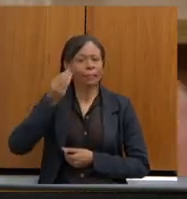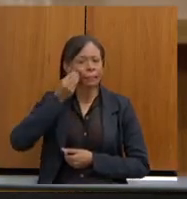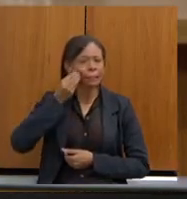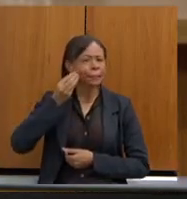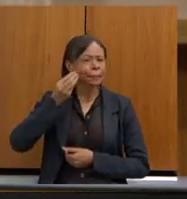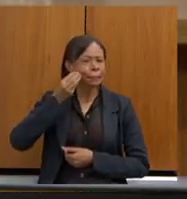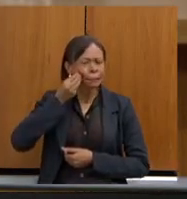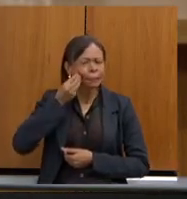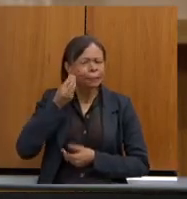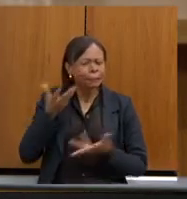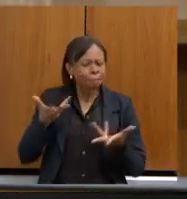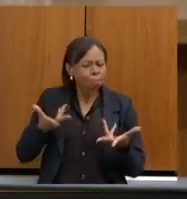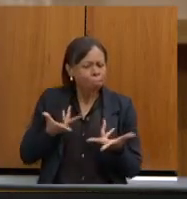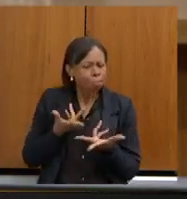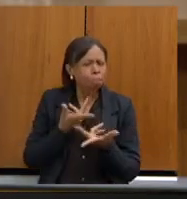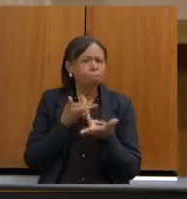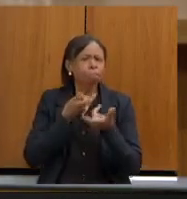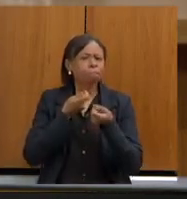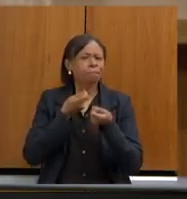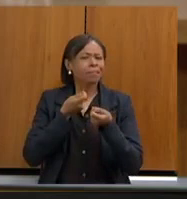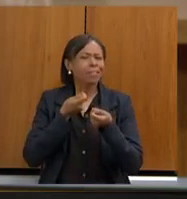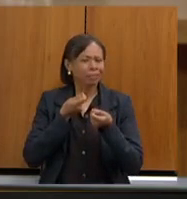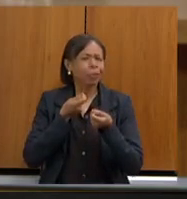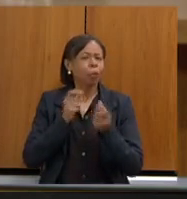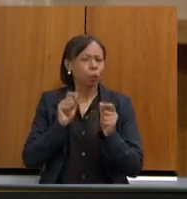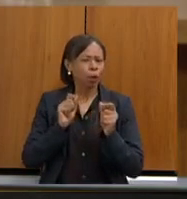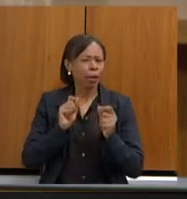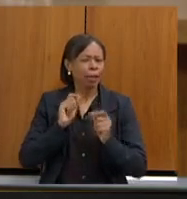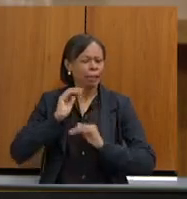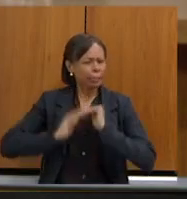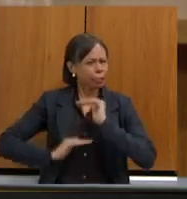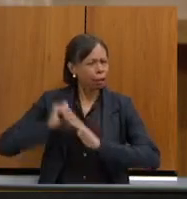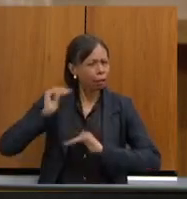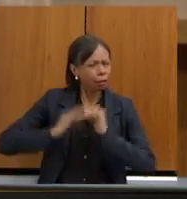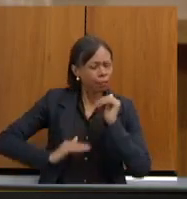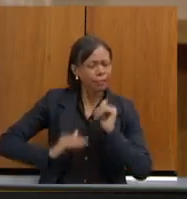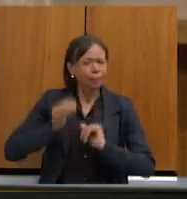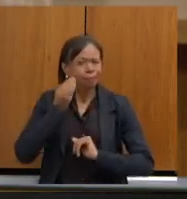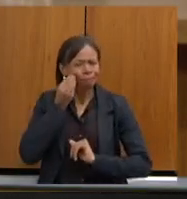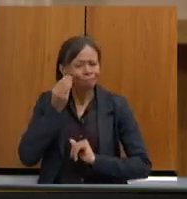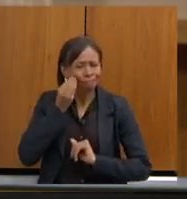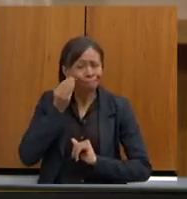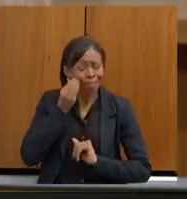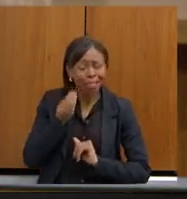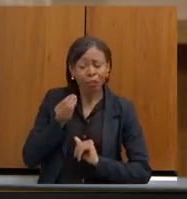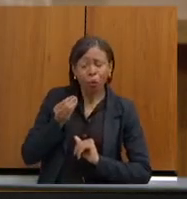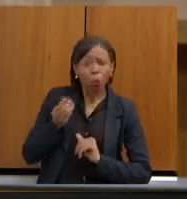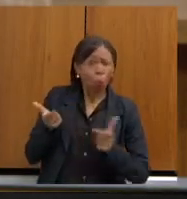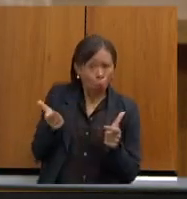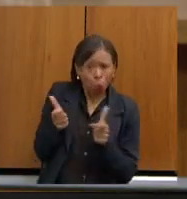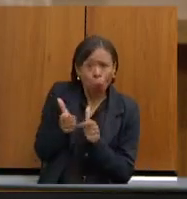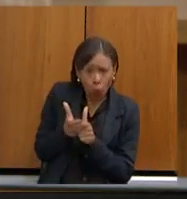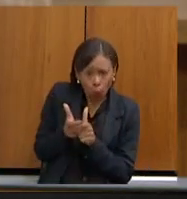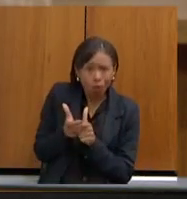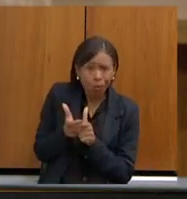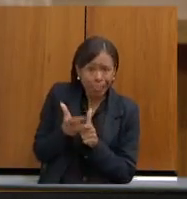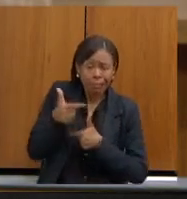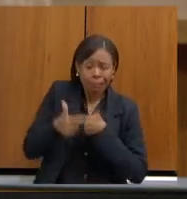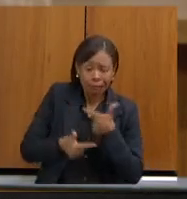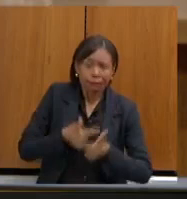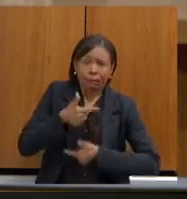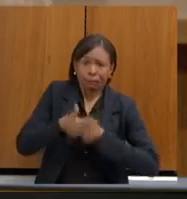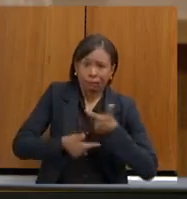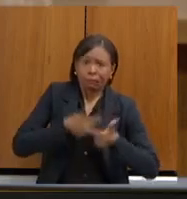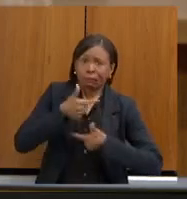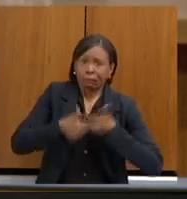de eficiência Aquela aquele velho ditado de fazer mais com menos nós estamos sempre fazendo